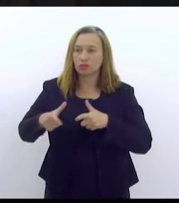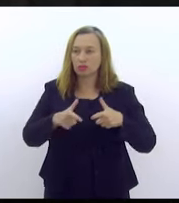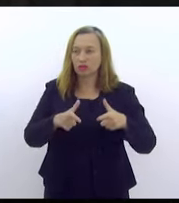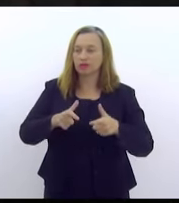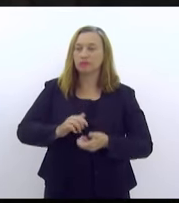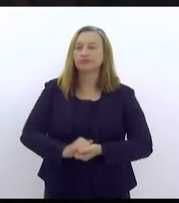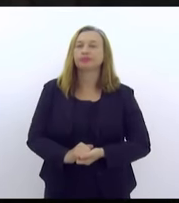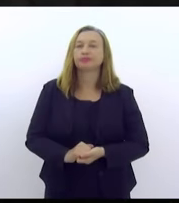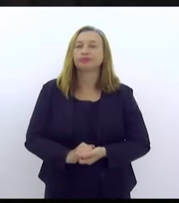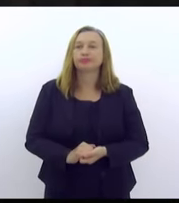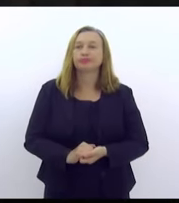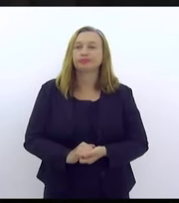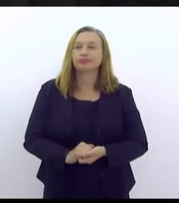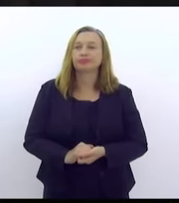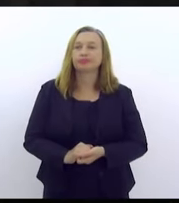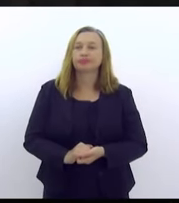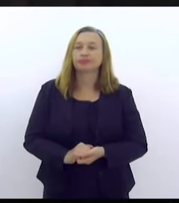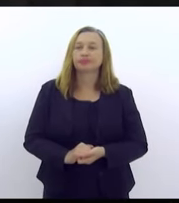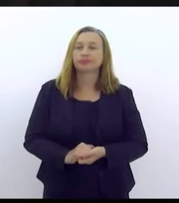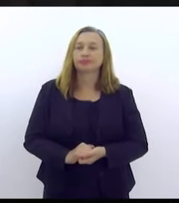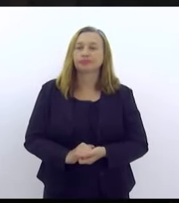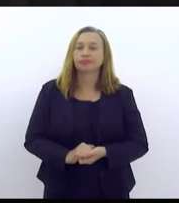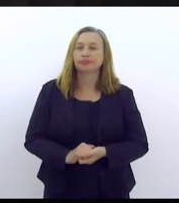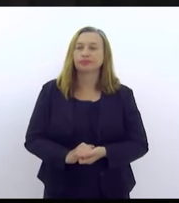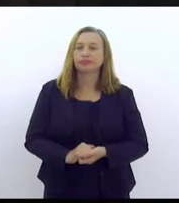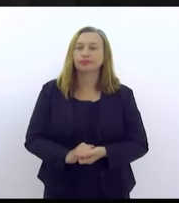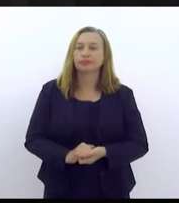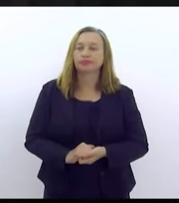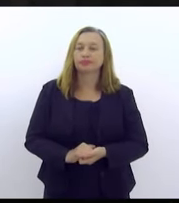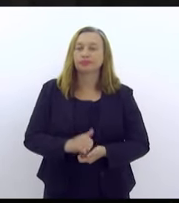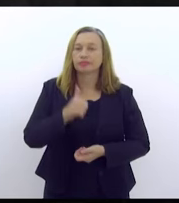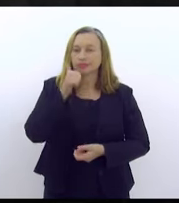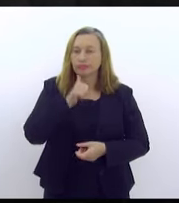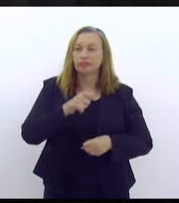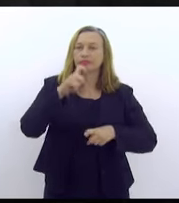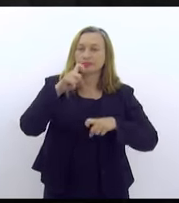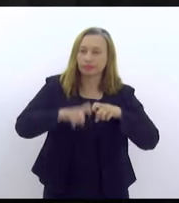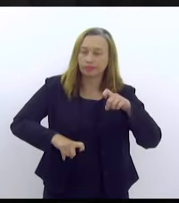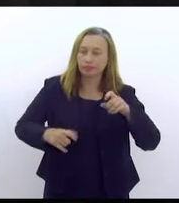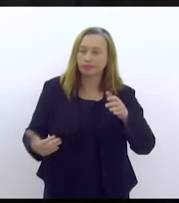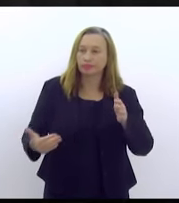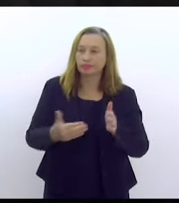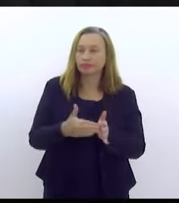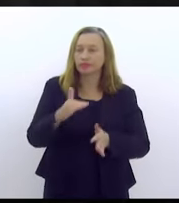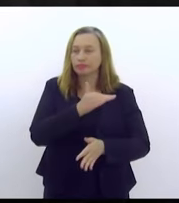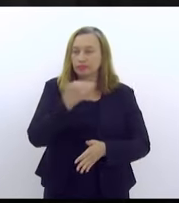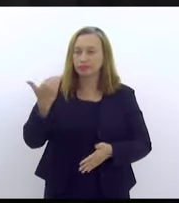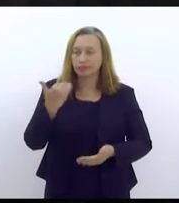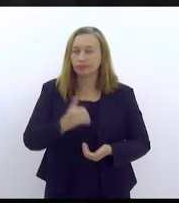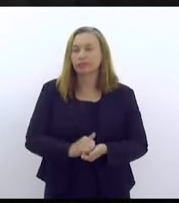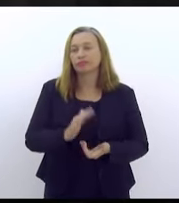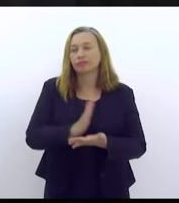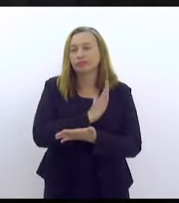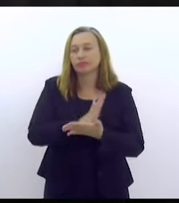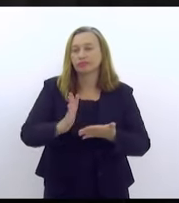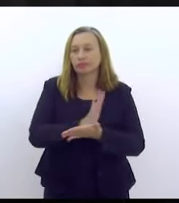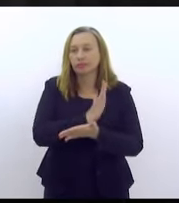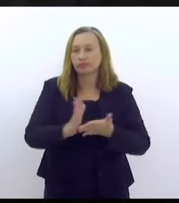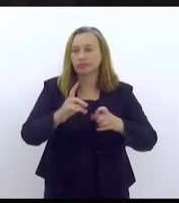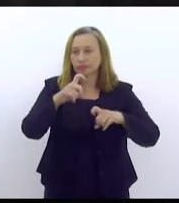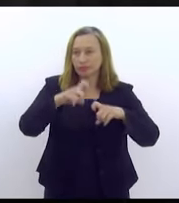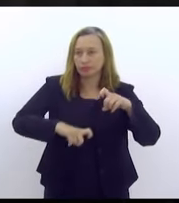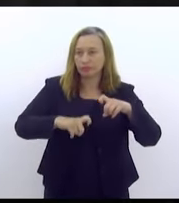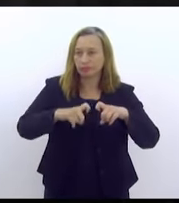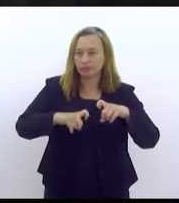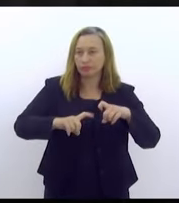Música. Elas foram literalmente estupradas até a morte. Algumas foram estupradas